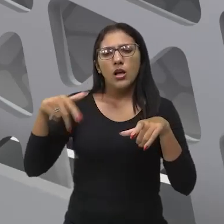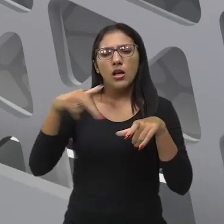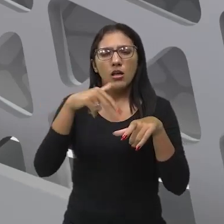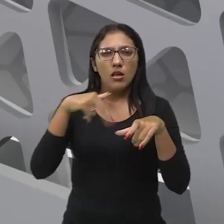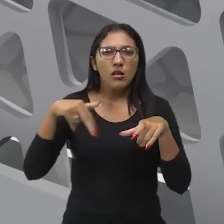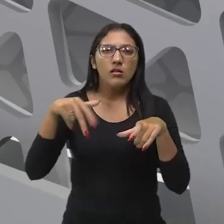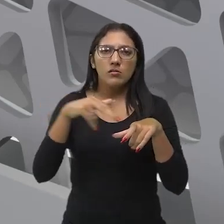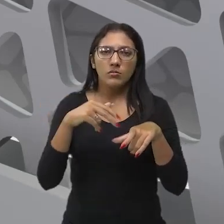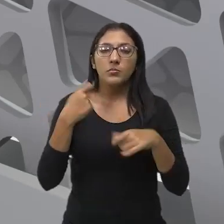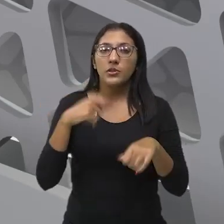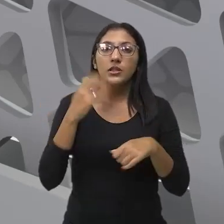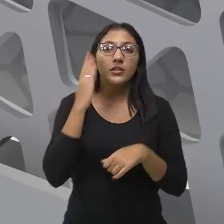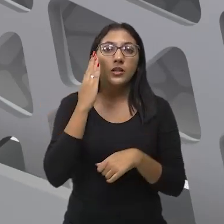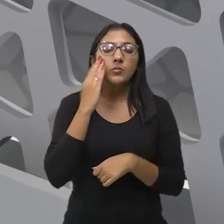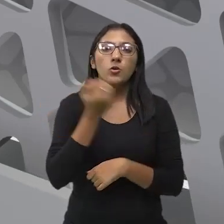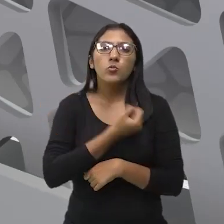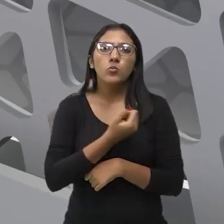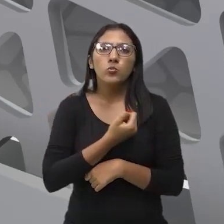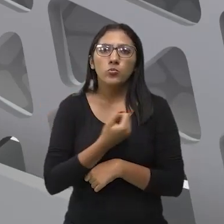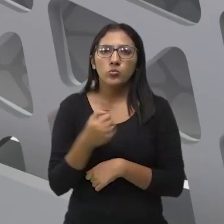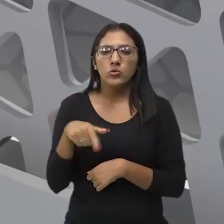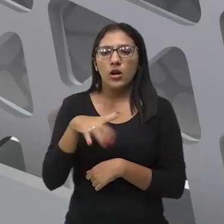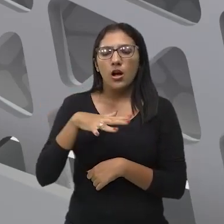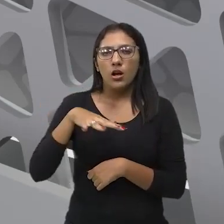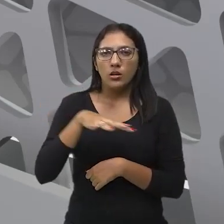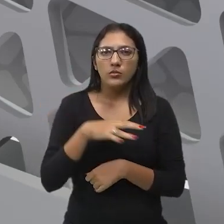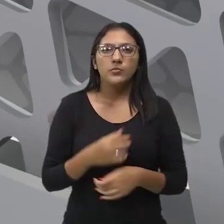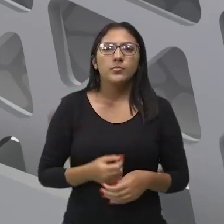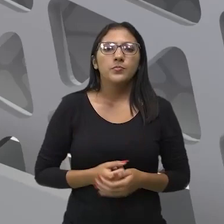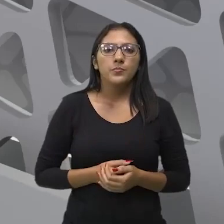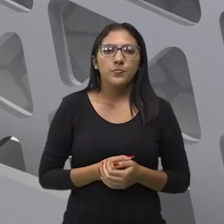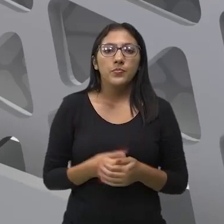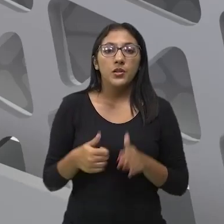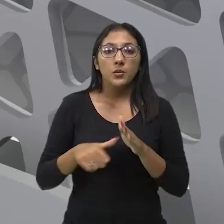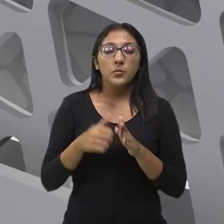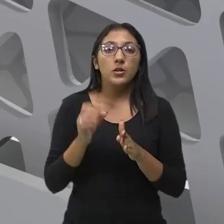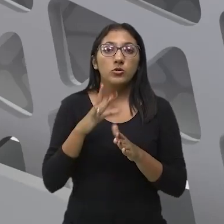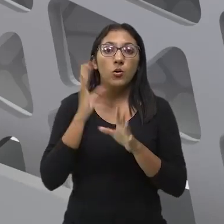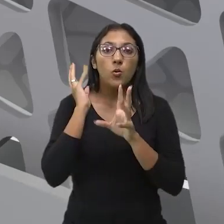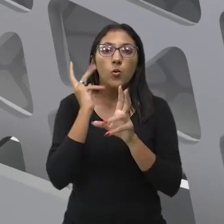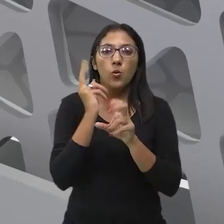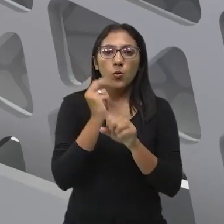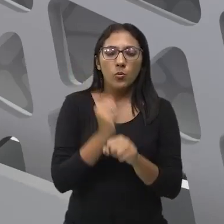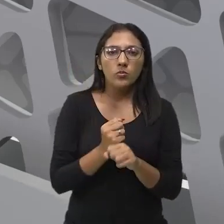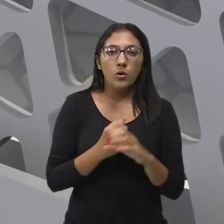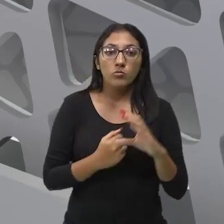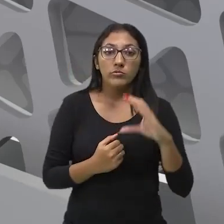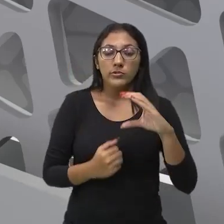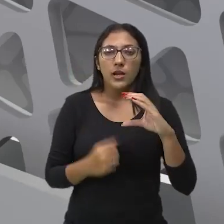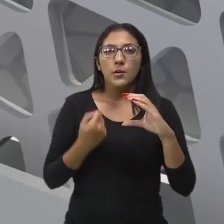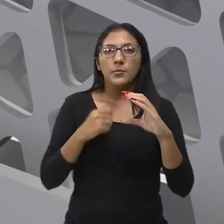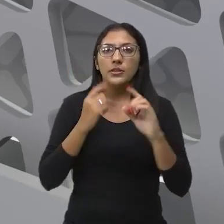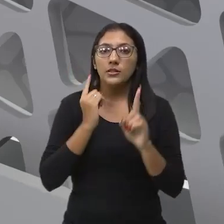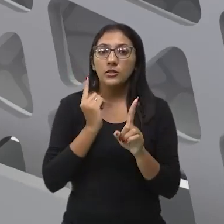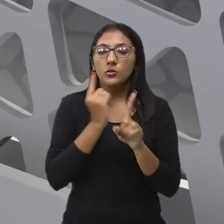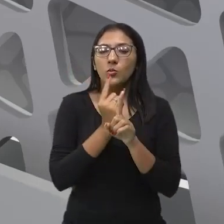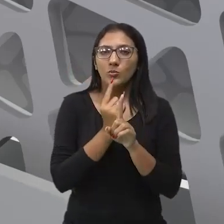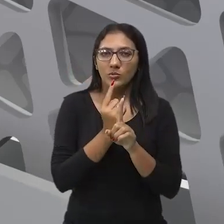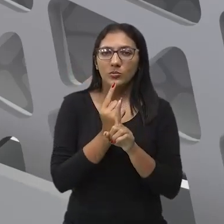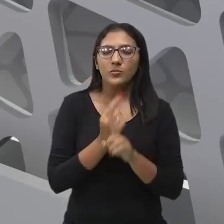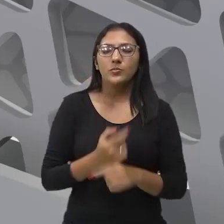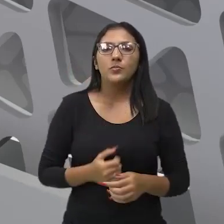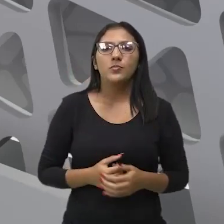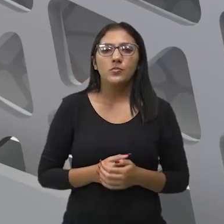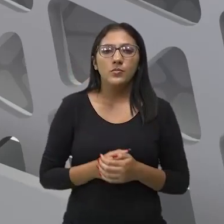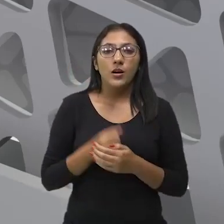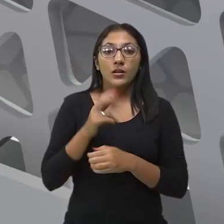beleza? Então, a primeira coisa, calcula-se o comprimento da circunferência, beleza? E depois, ó, nós vamos ter